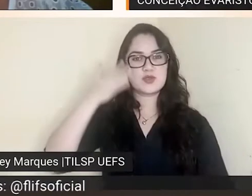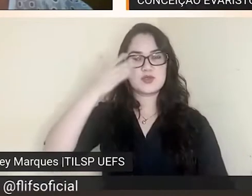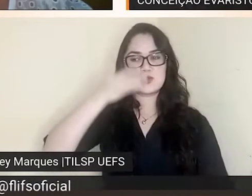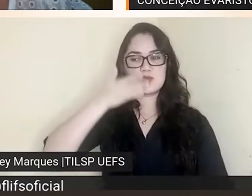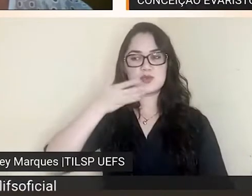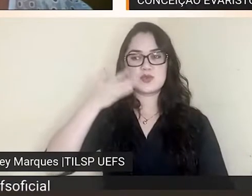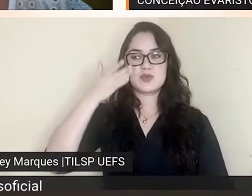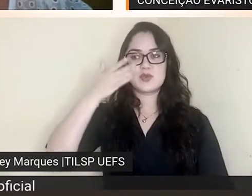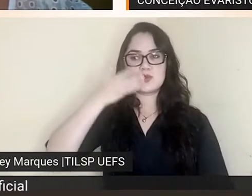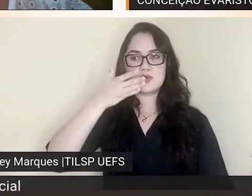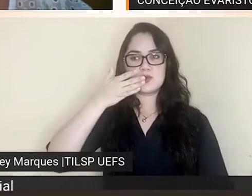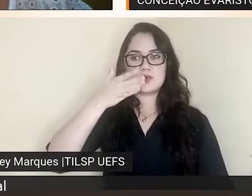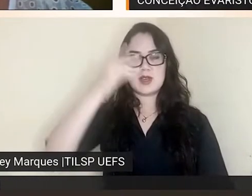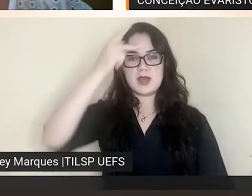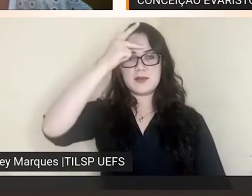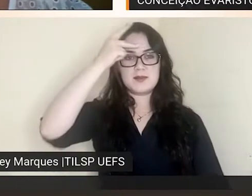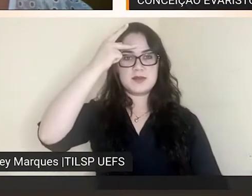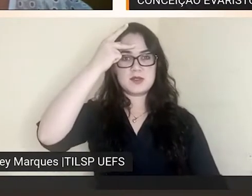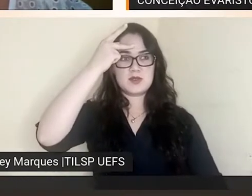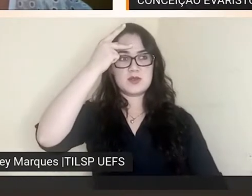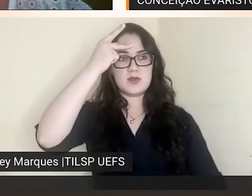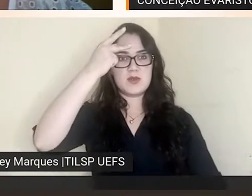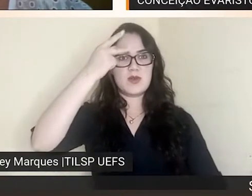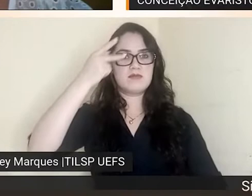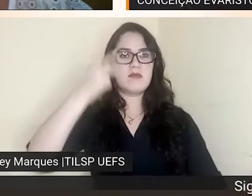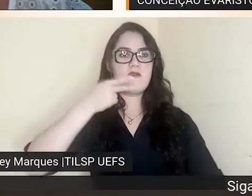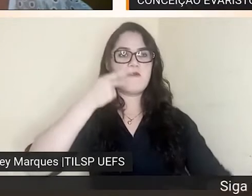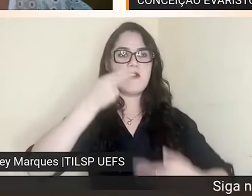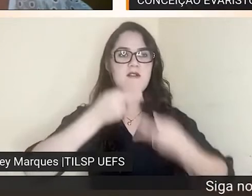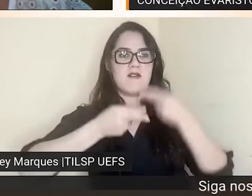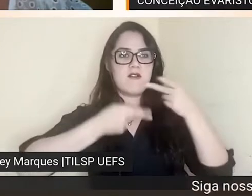outras situações estão falando